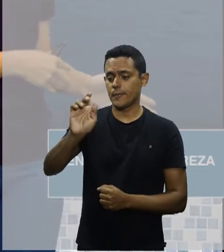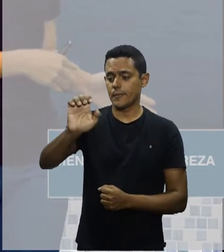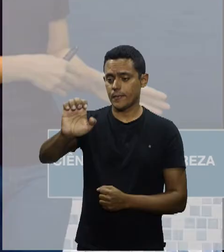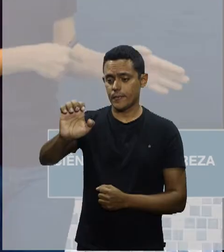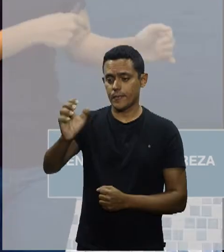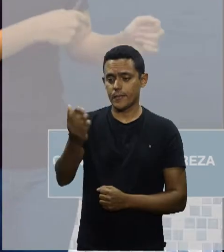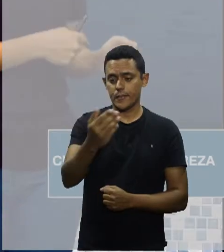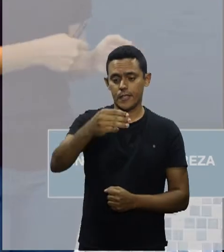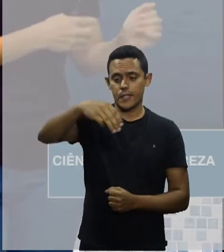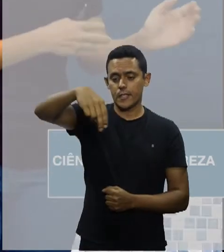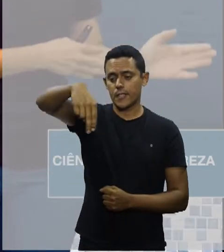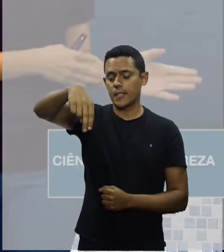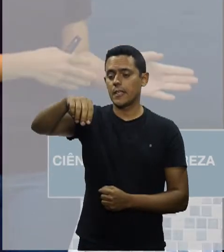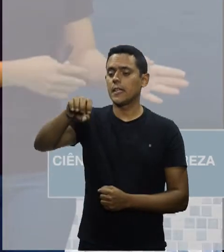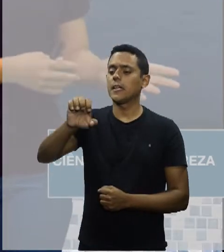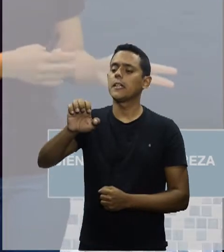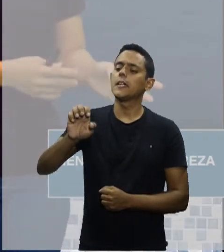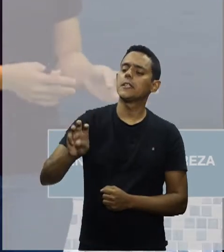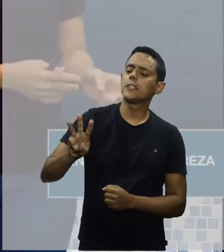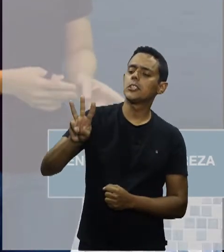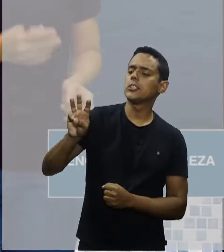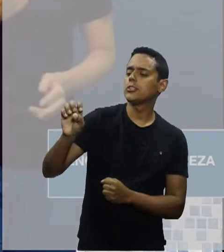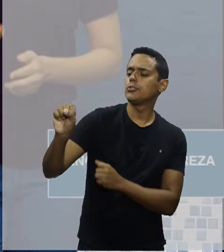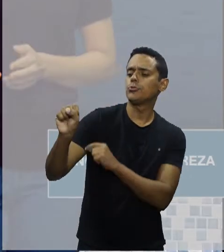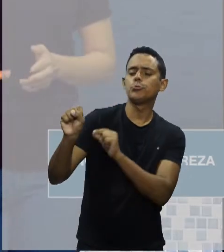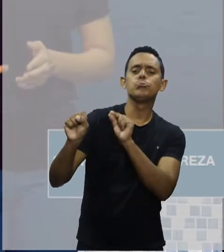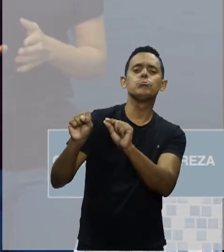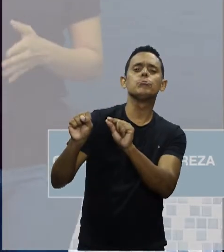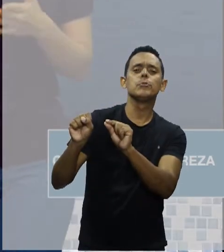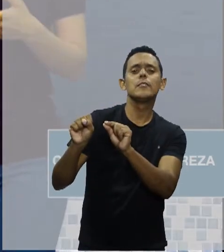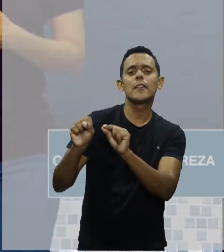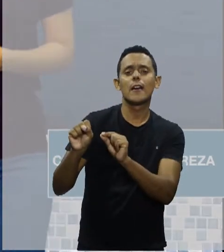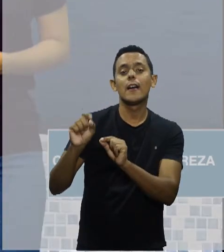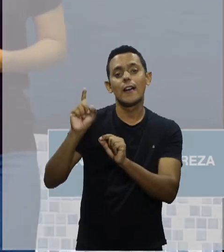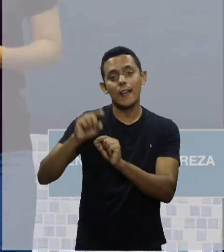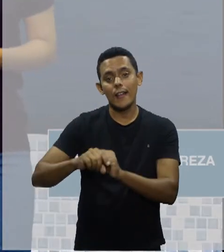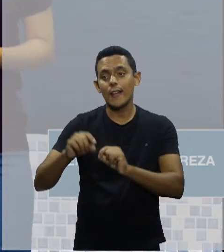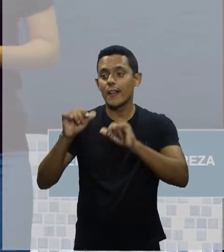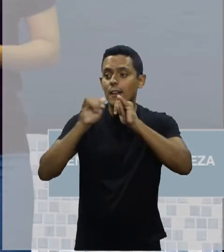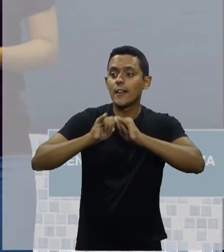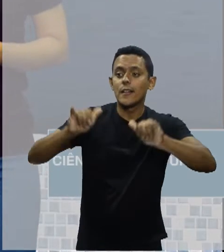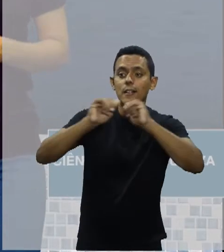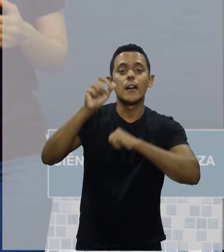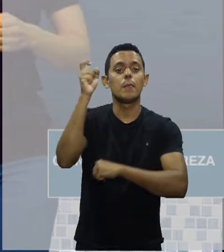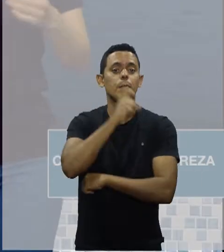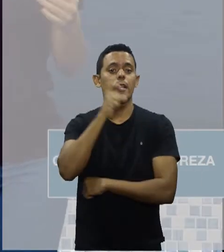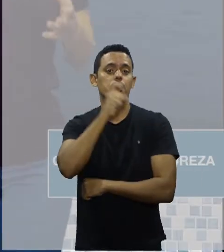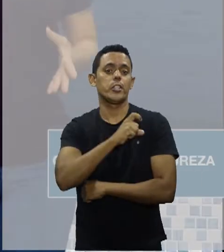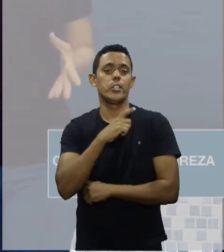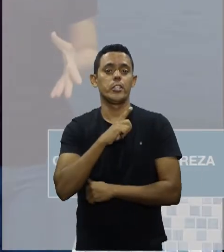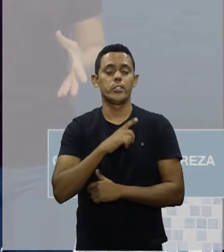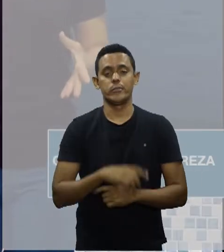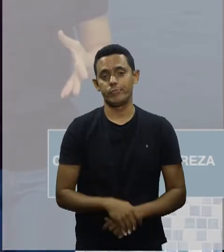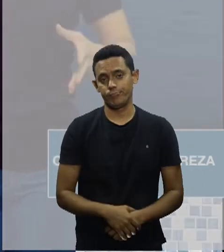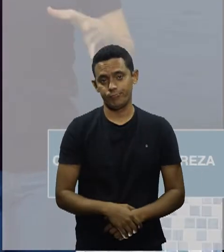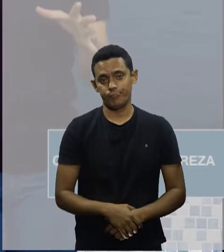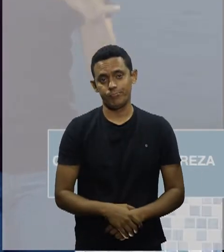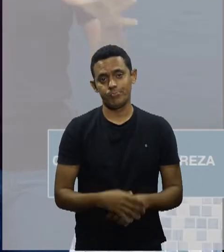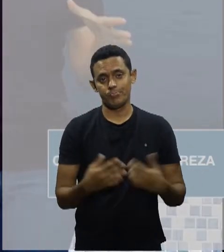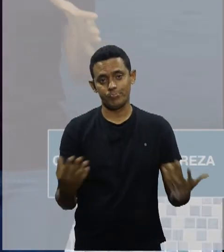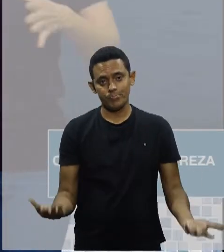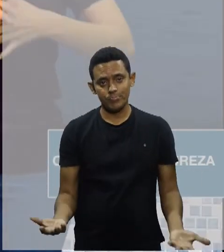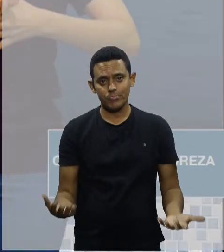termo em inglês para fake quer dizer falso e news quer dizer notícia, né, então é notícia falsa.